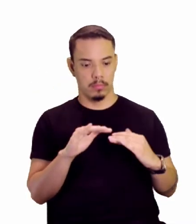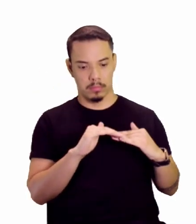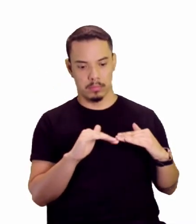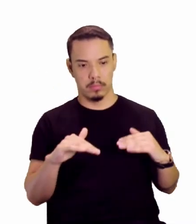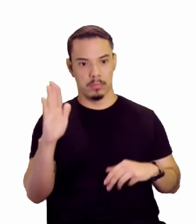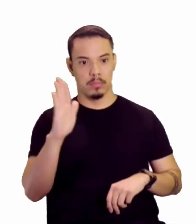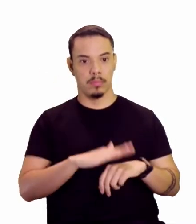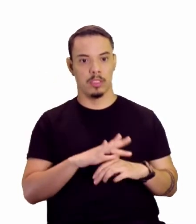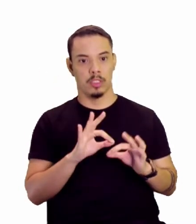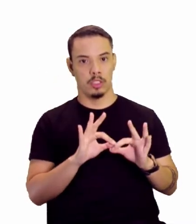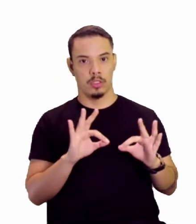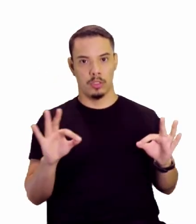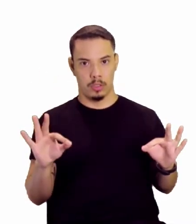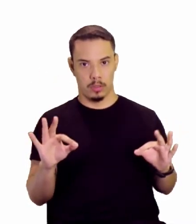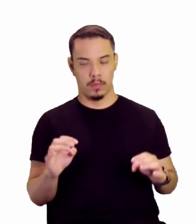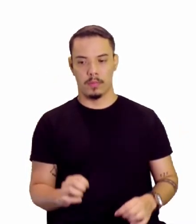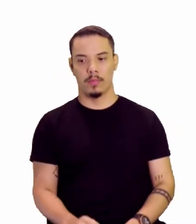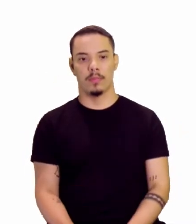mais distante da boca.